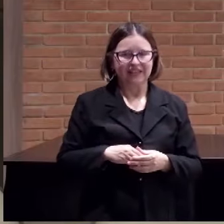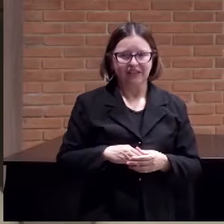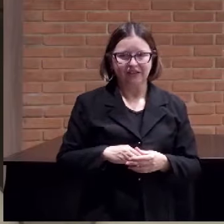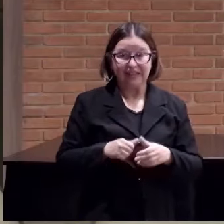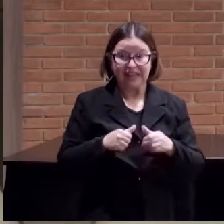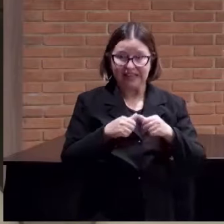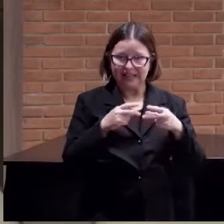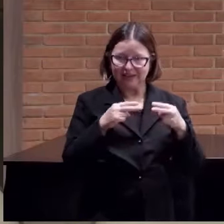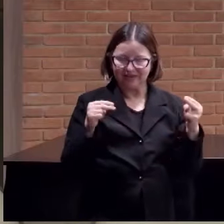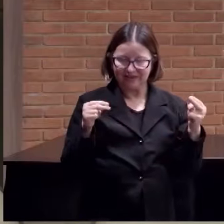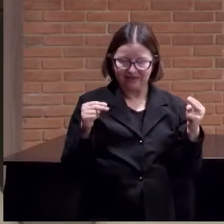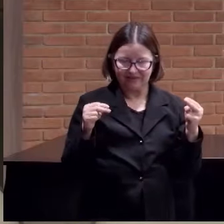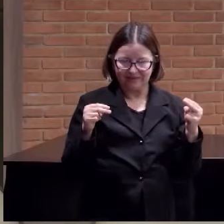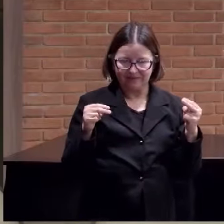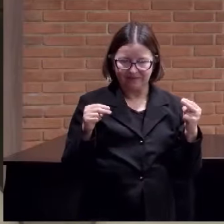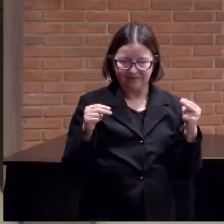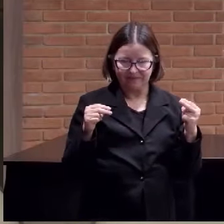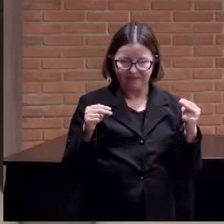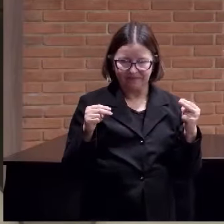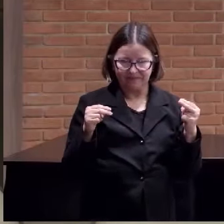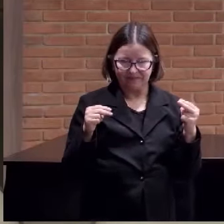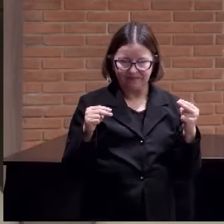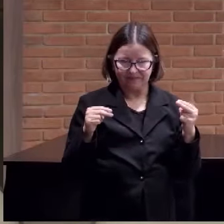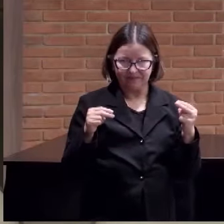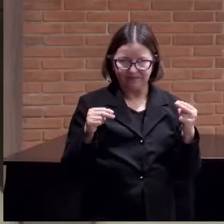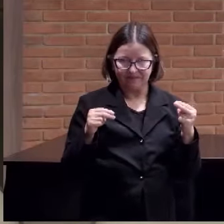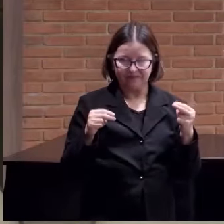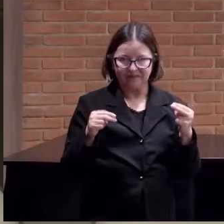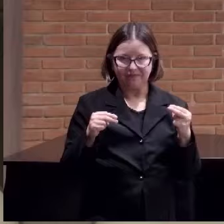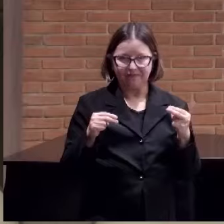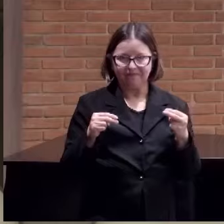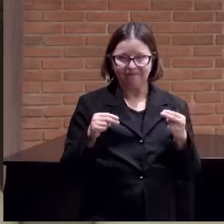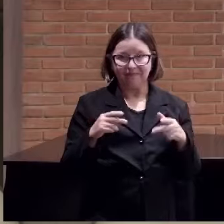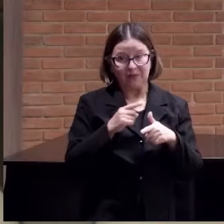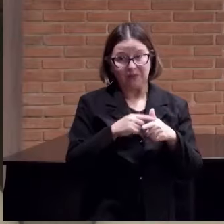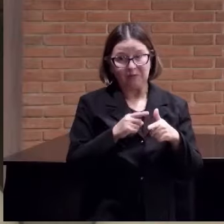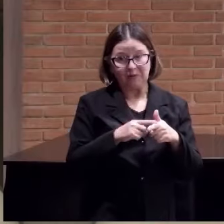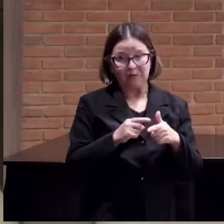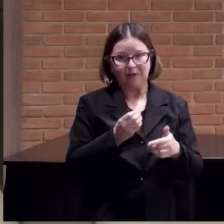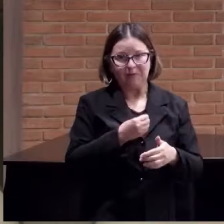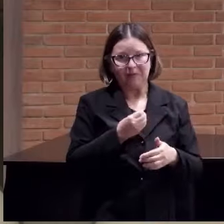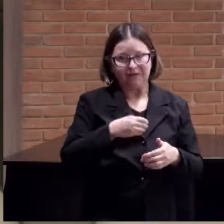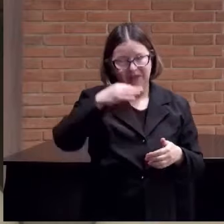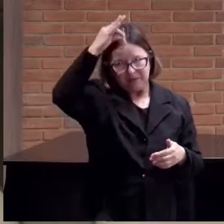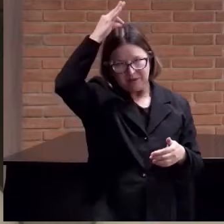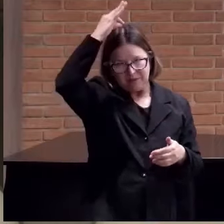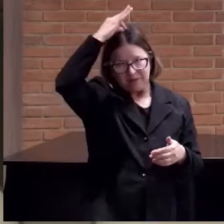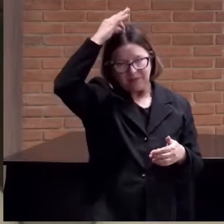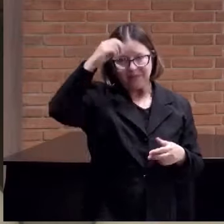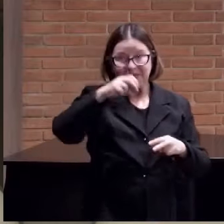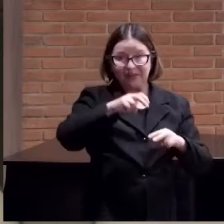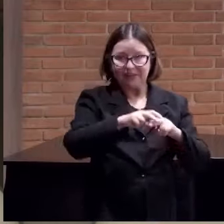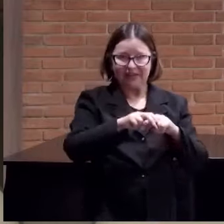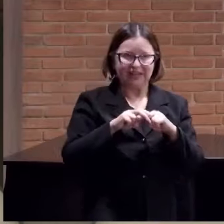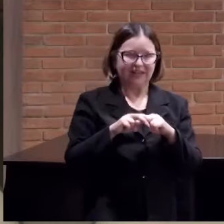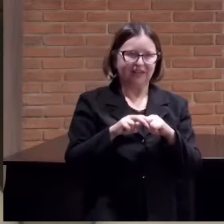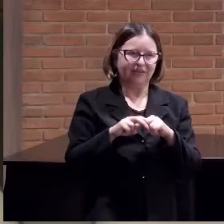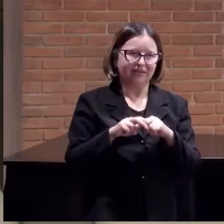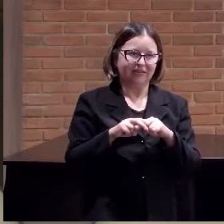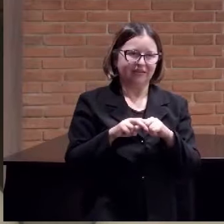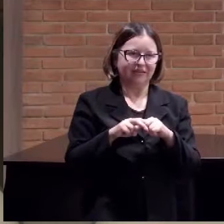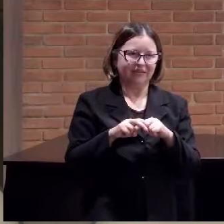Essas coisas causam tropeço na vida espiritual e são a causa